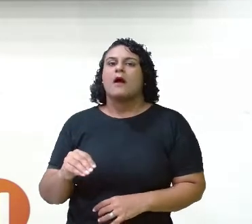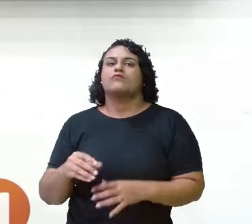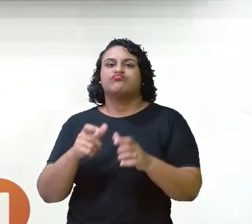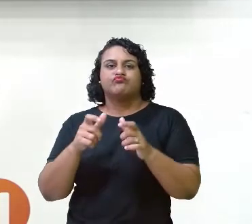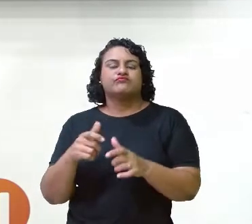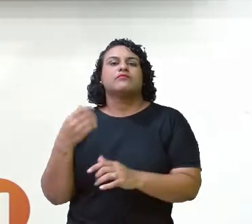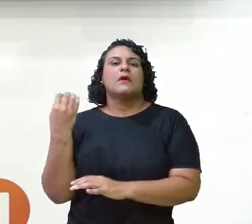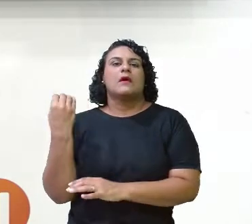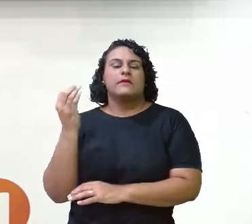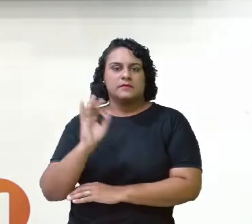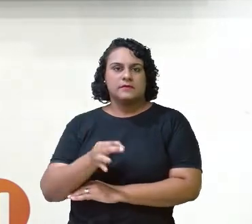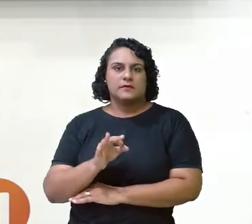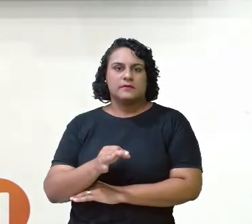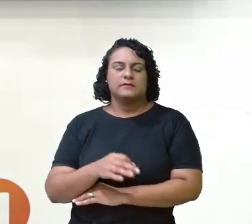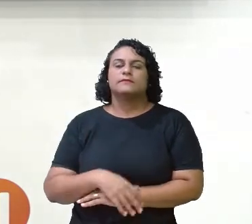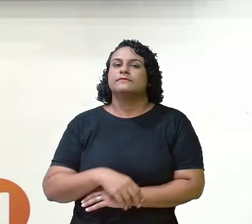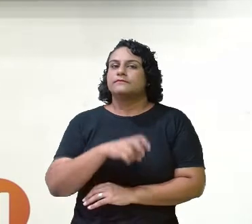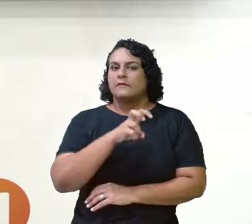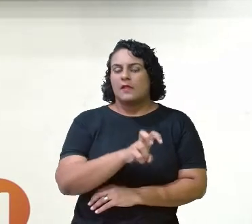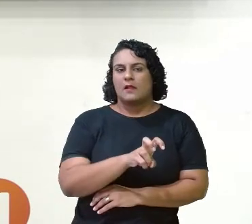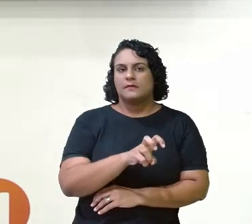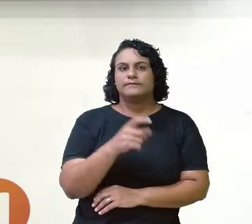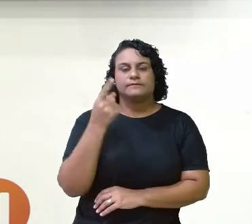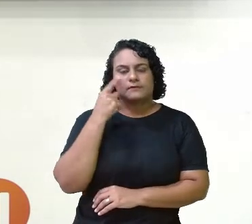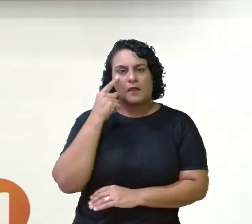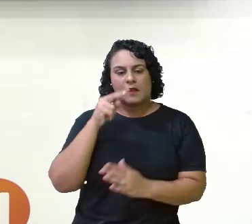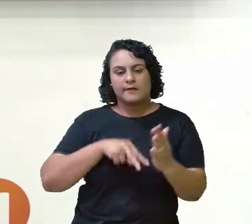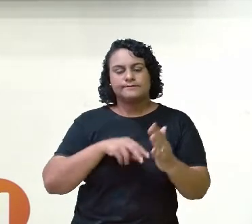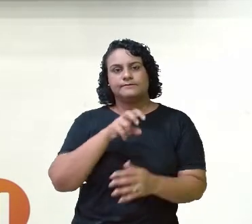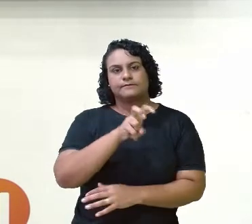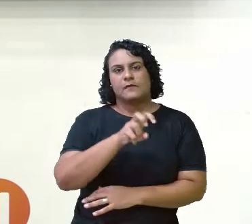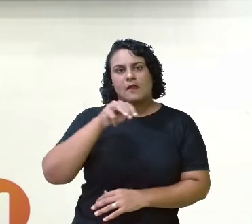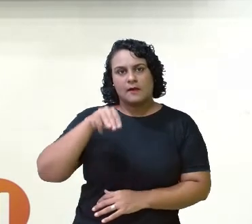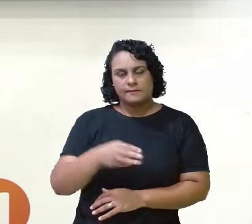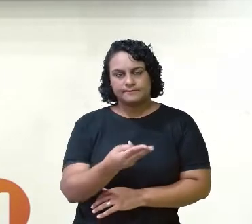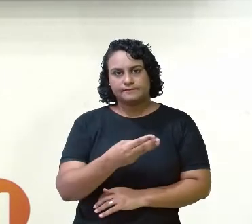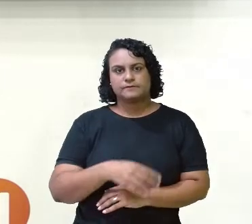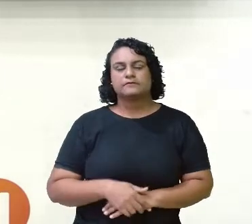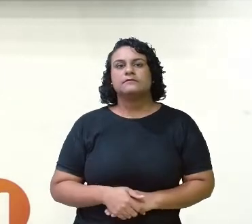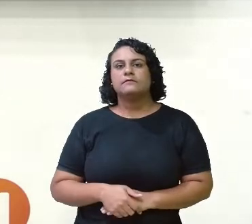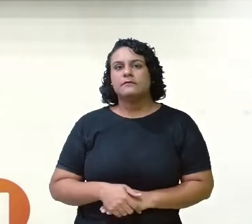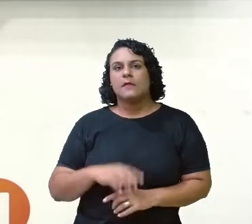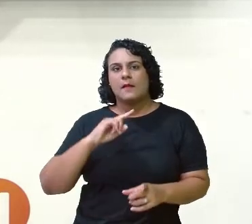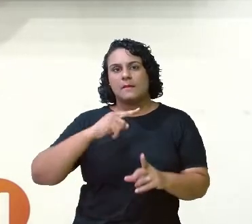desse, ó. 5 milhões, acompanha comigo, 5 milhões,